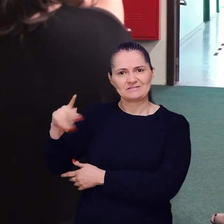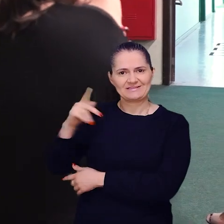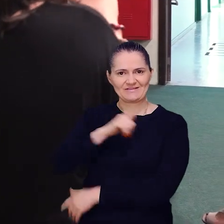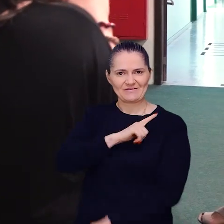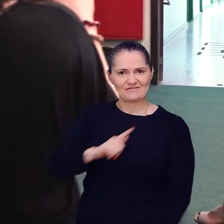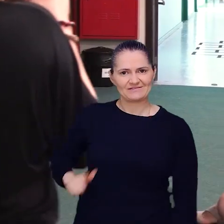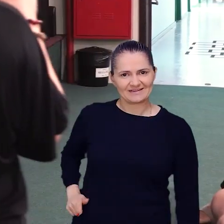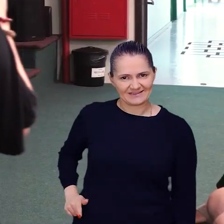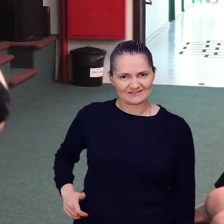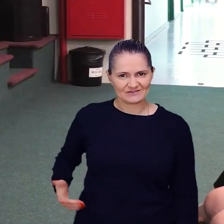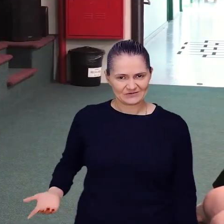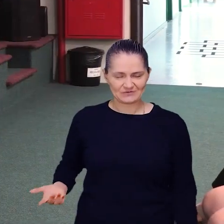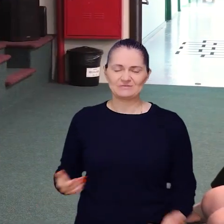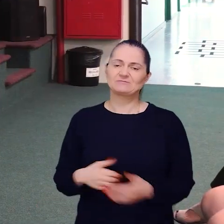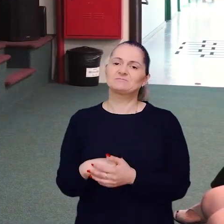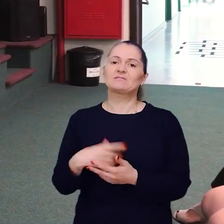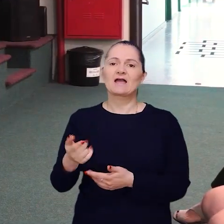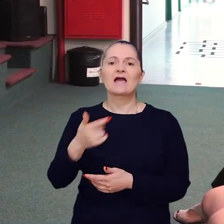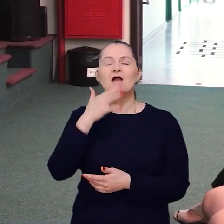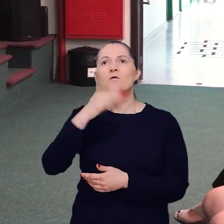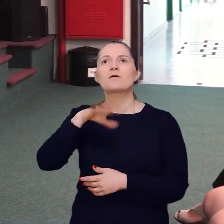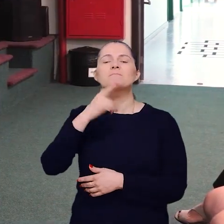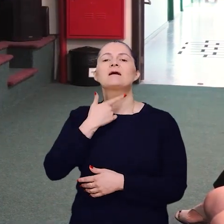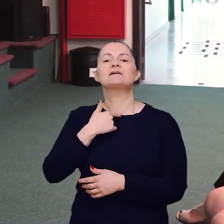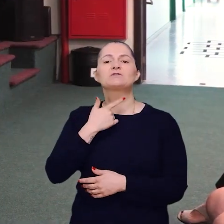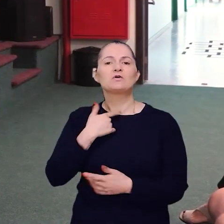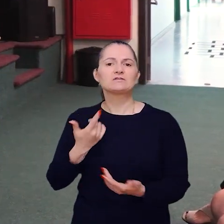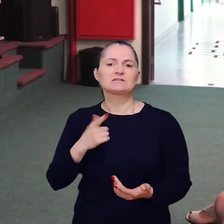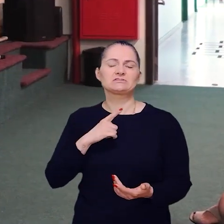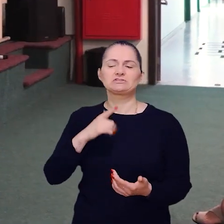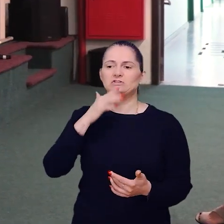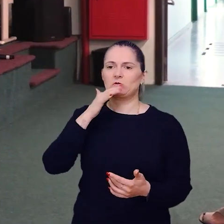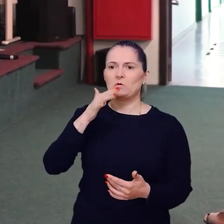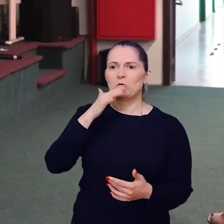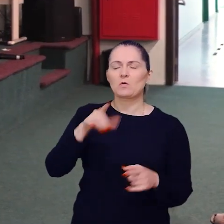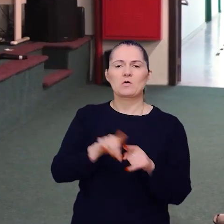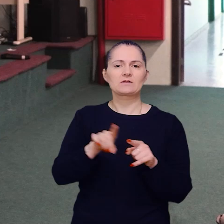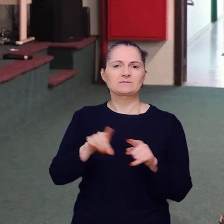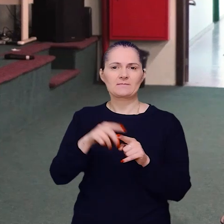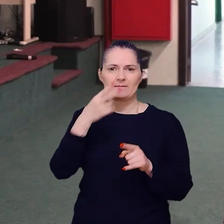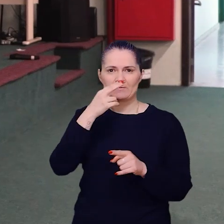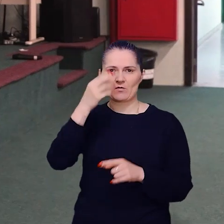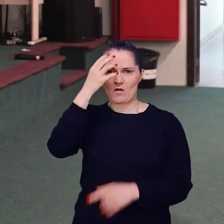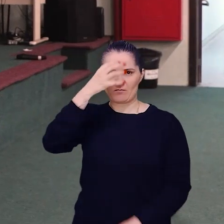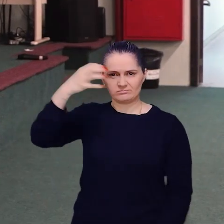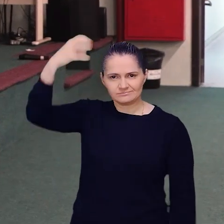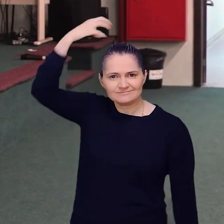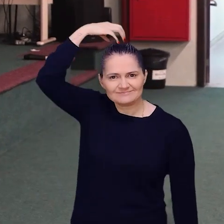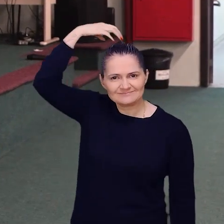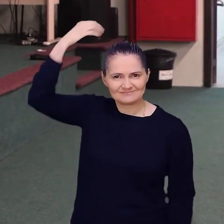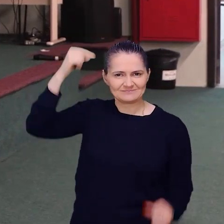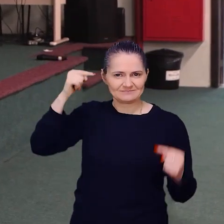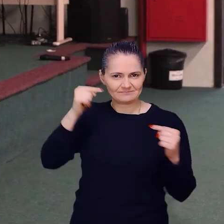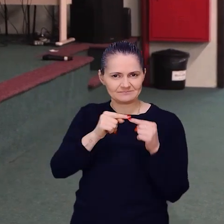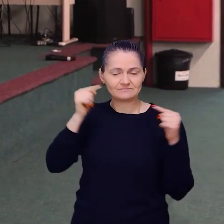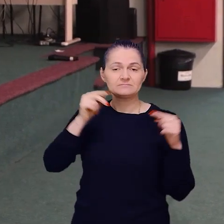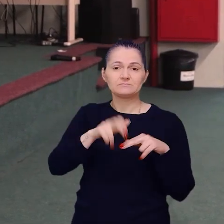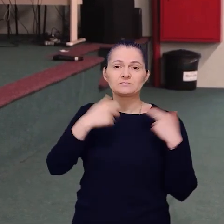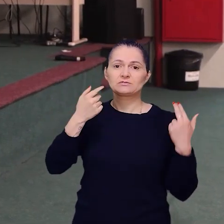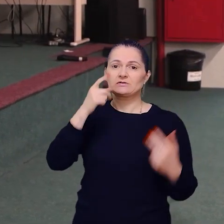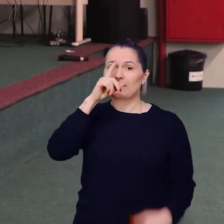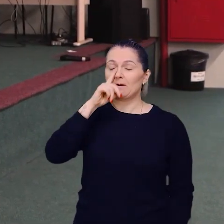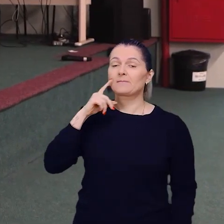do Cosme II de Medici, era a cor que ela mais apreciava, era associada às cores da realeza. Então, esse amarelo